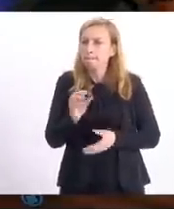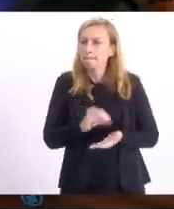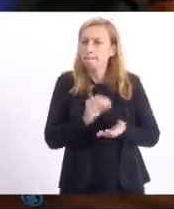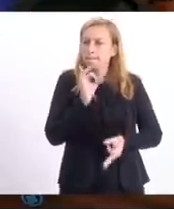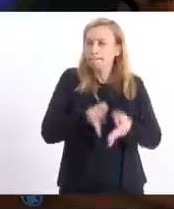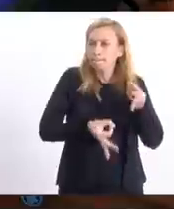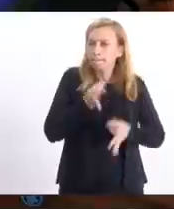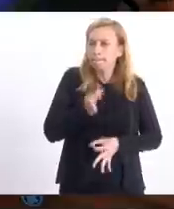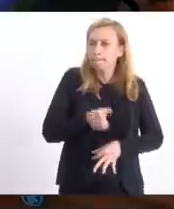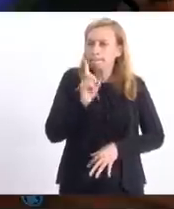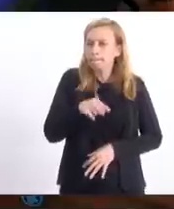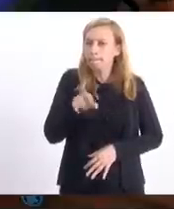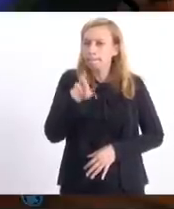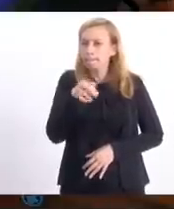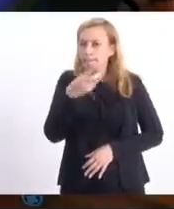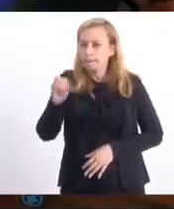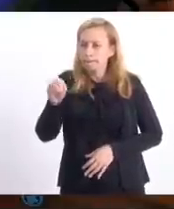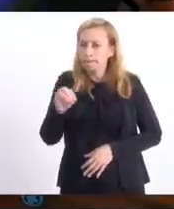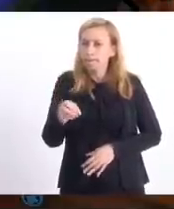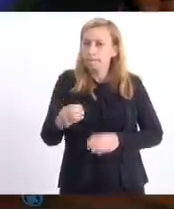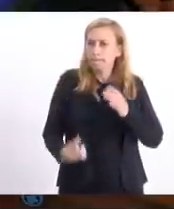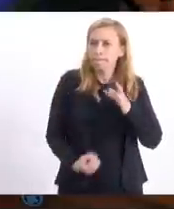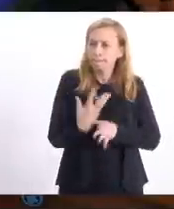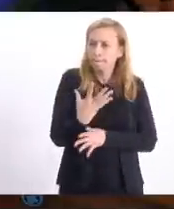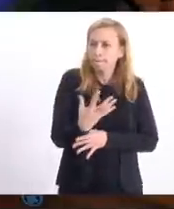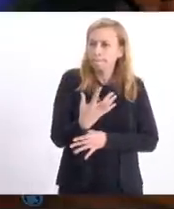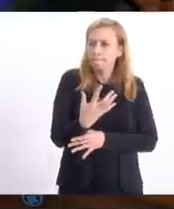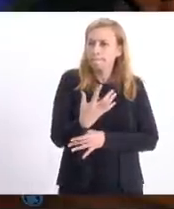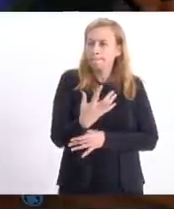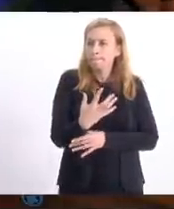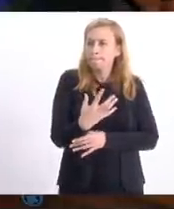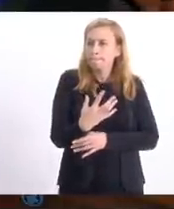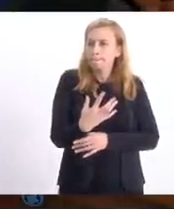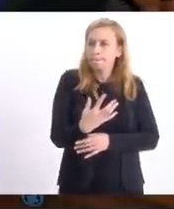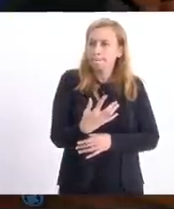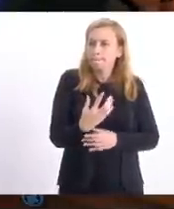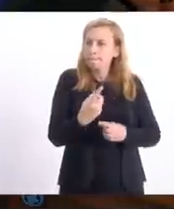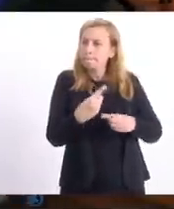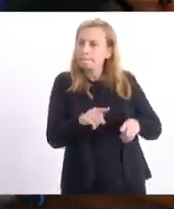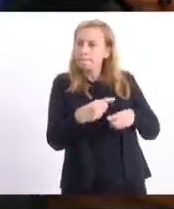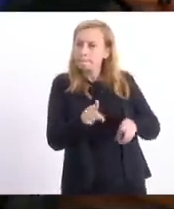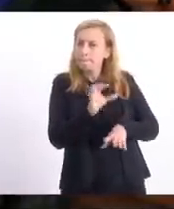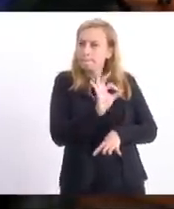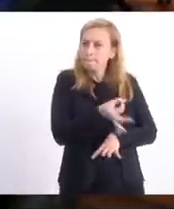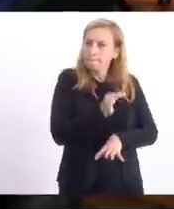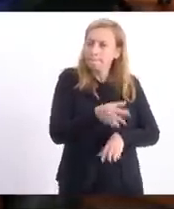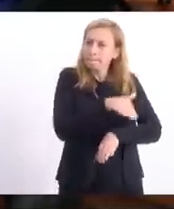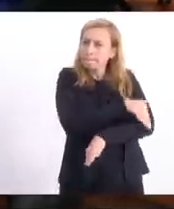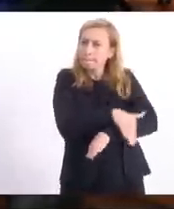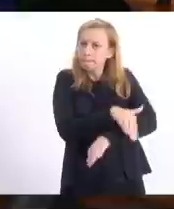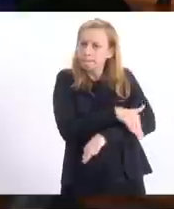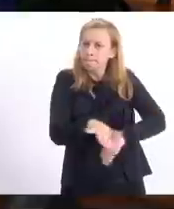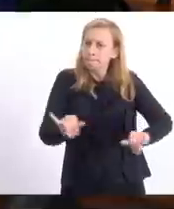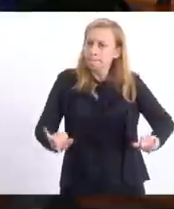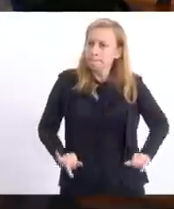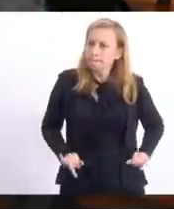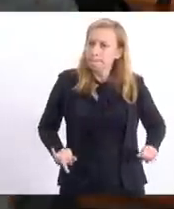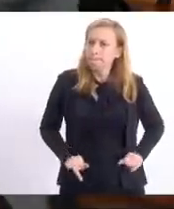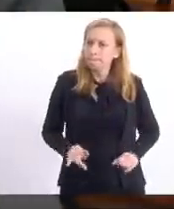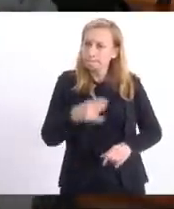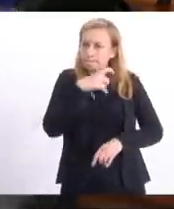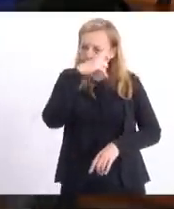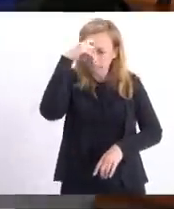é uma gratificação que foi criada para compensar o desgaste que é provocado principalmente pela rua, ela ter